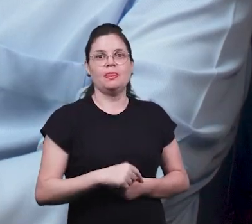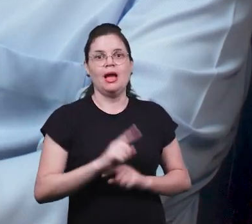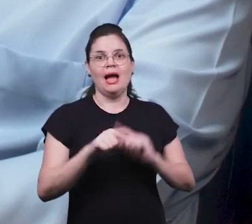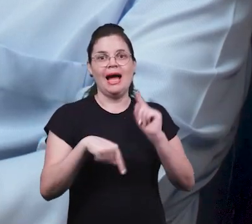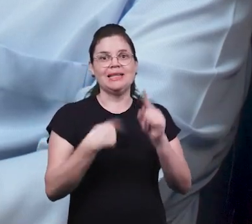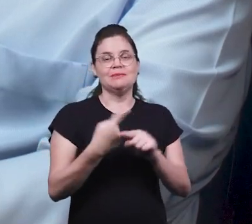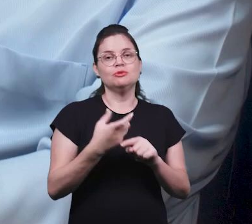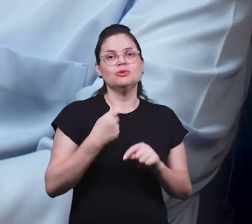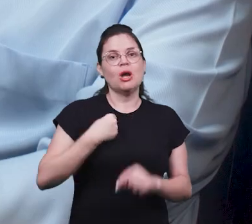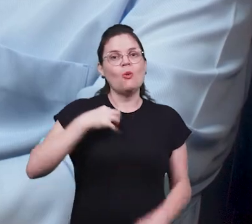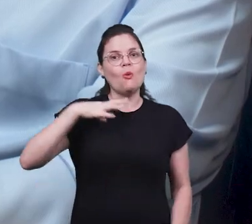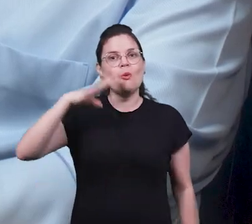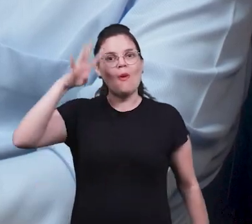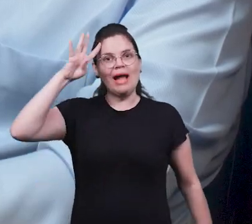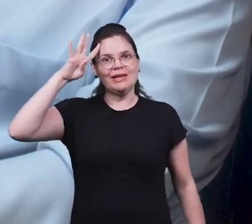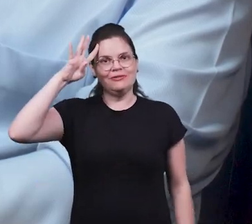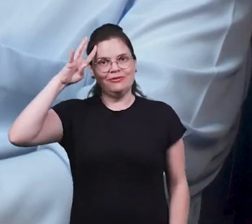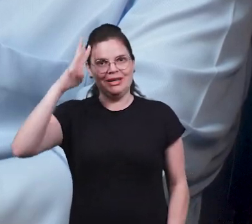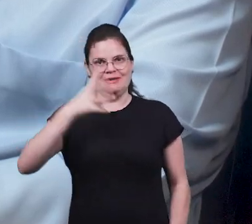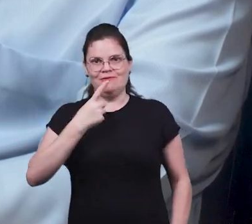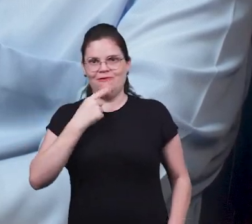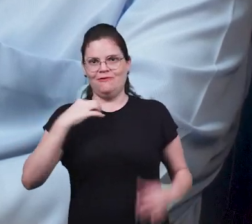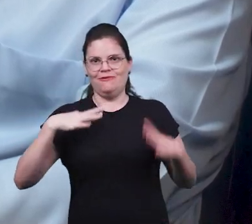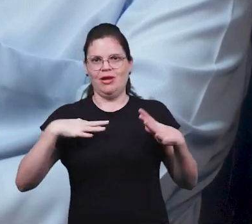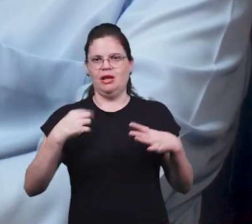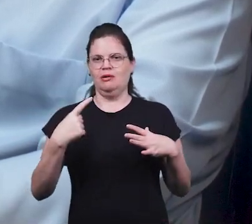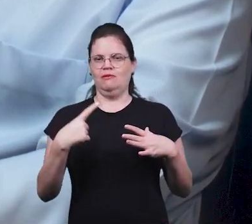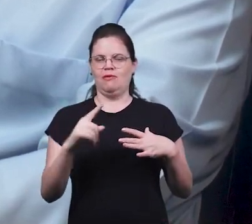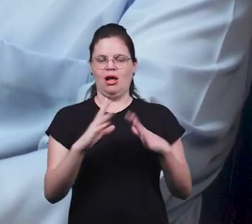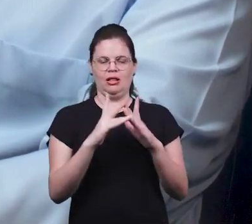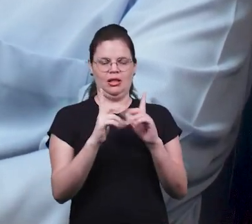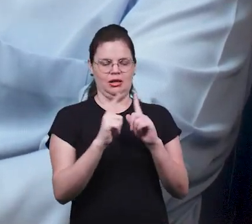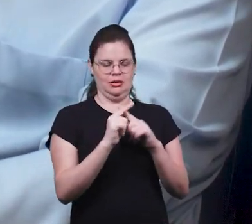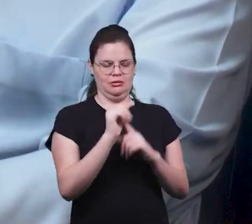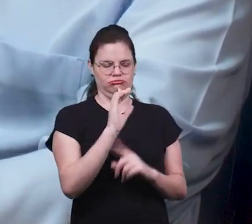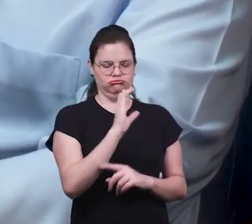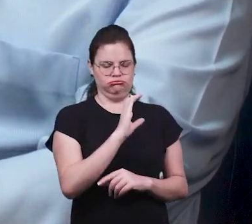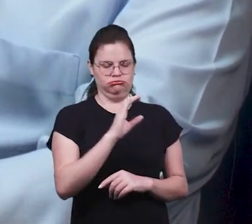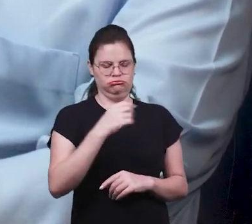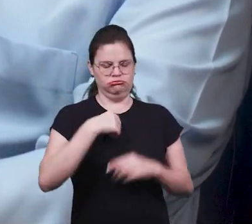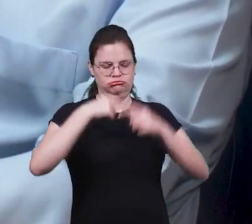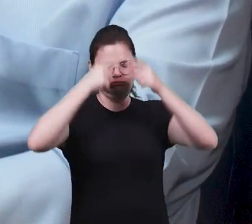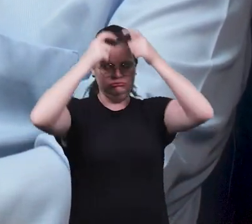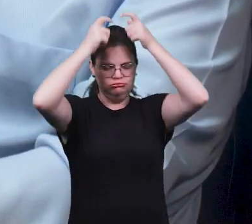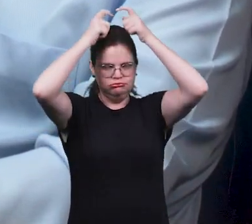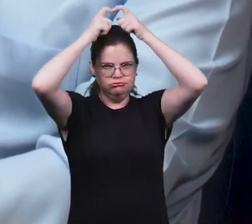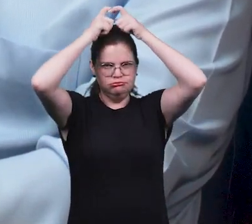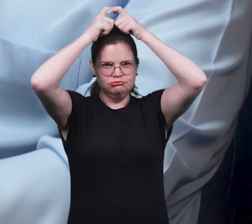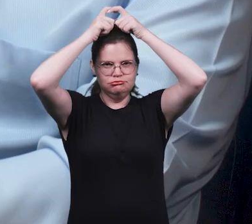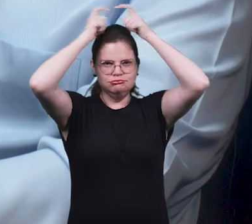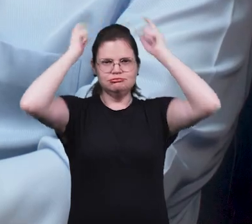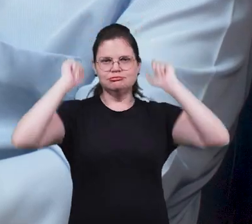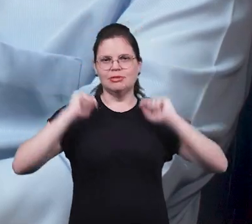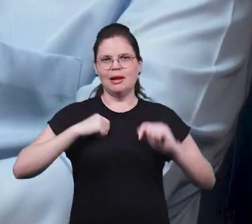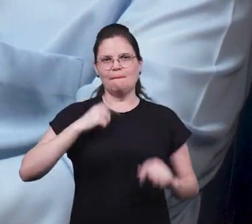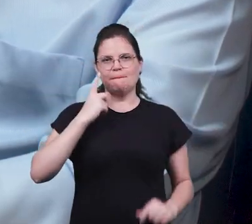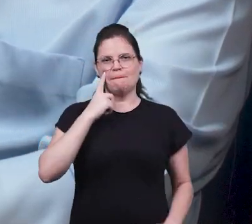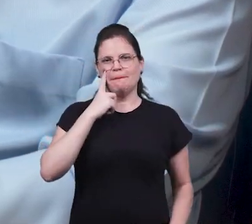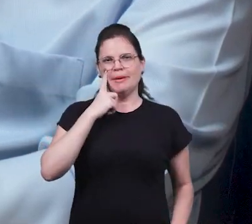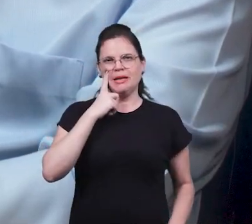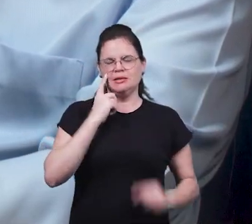quarta-feira de cinza, ele vai na igreja e vai lá pensando que ele pode enganar a Deus, né? Estou